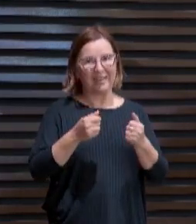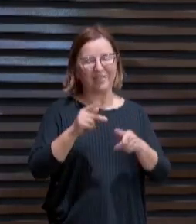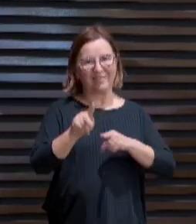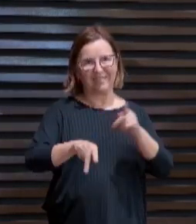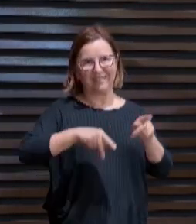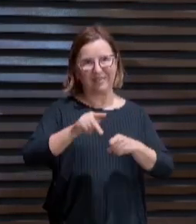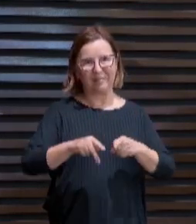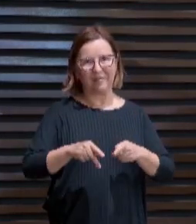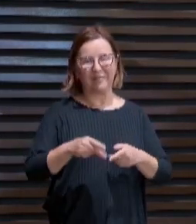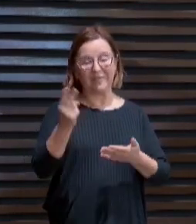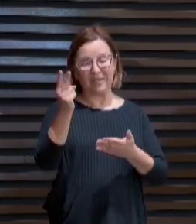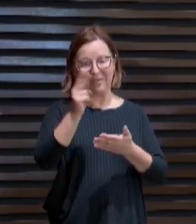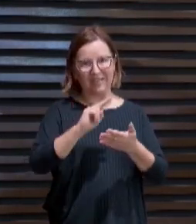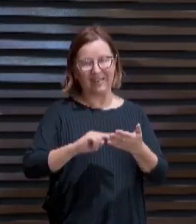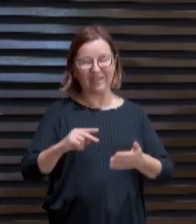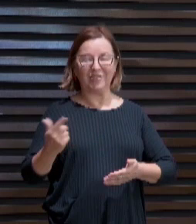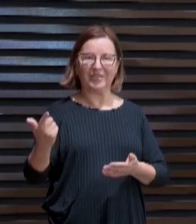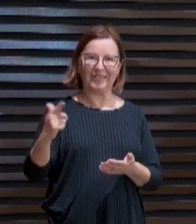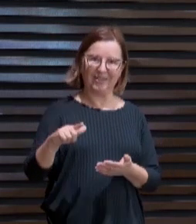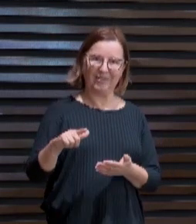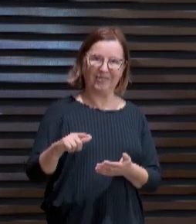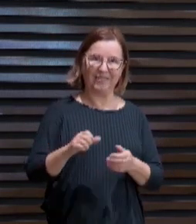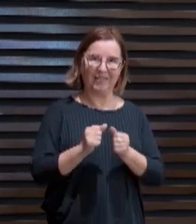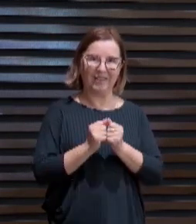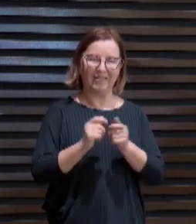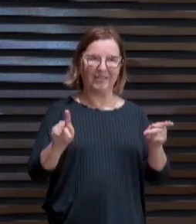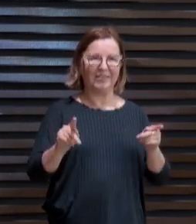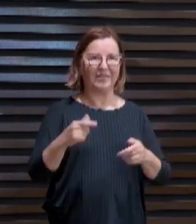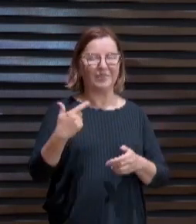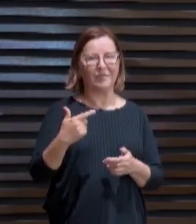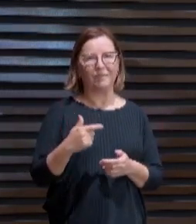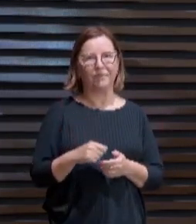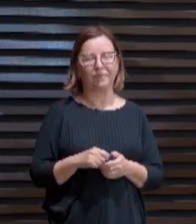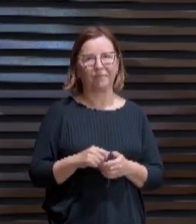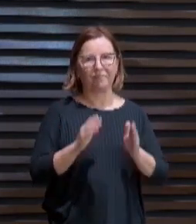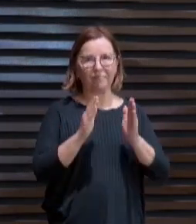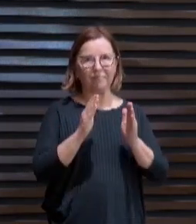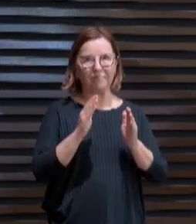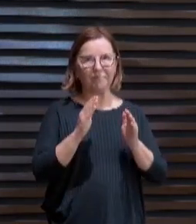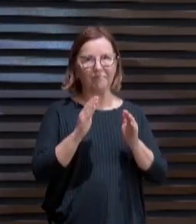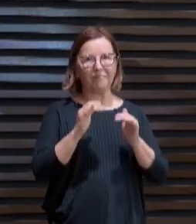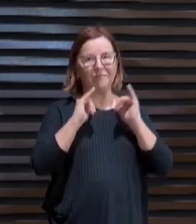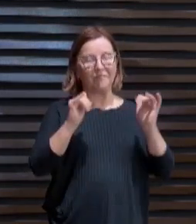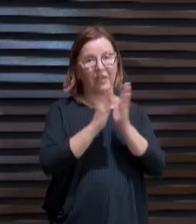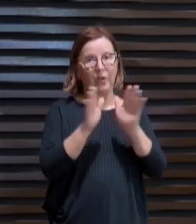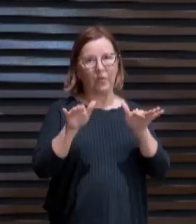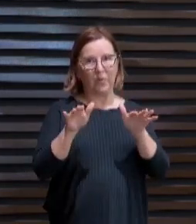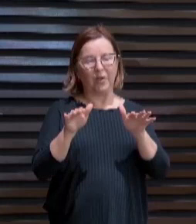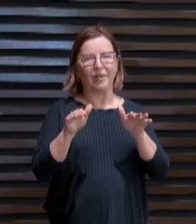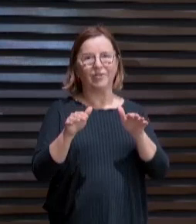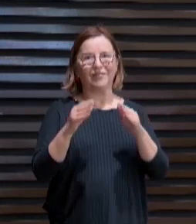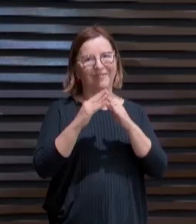então, Apocalipse 2, 8a. Ao anjo da igreja em Esmirna